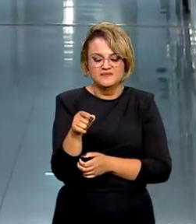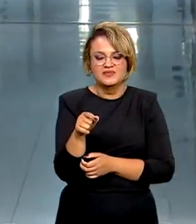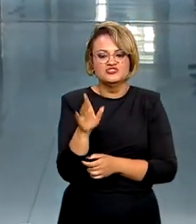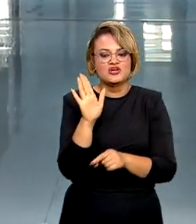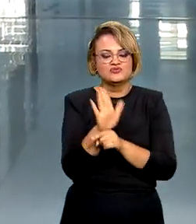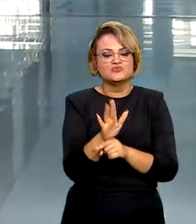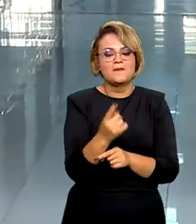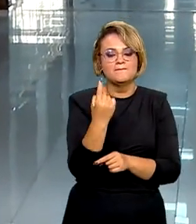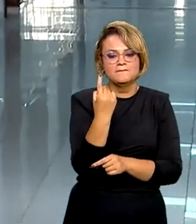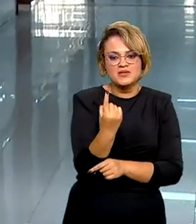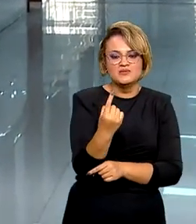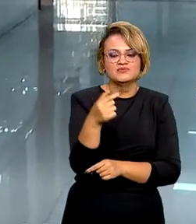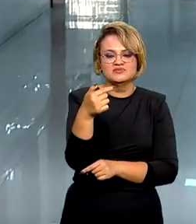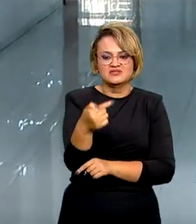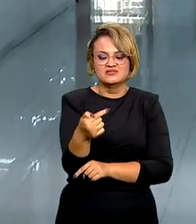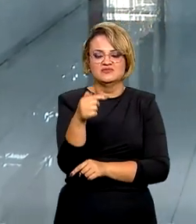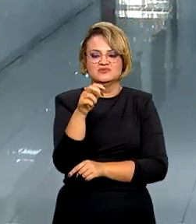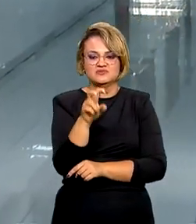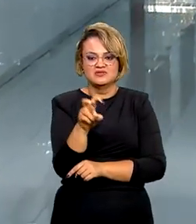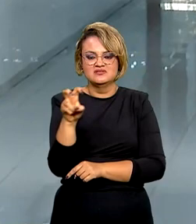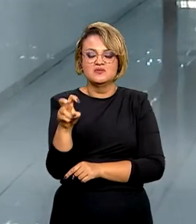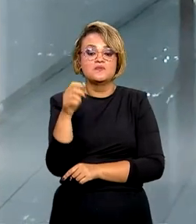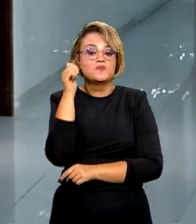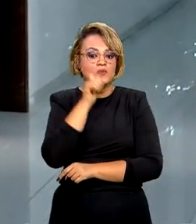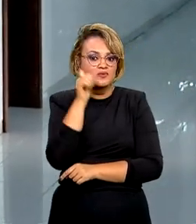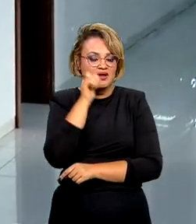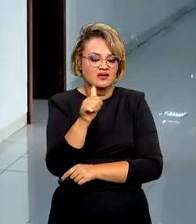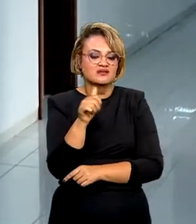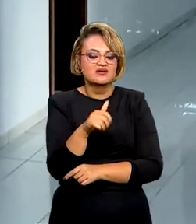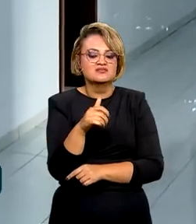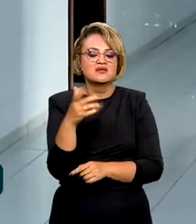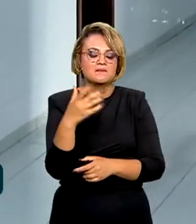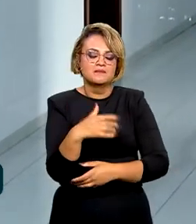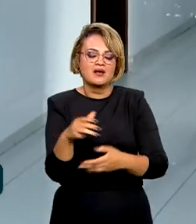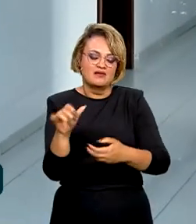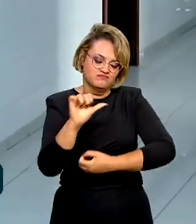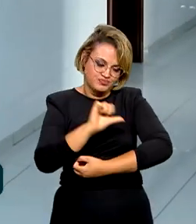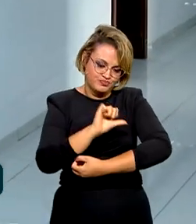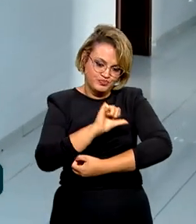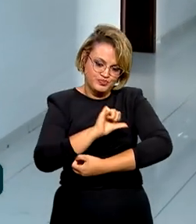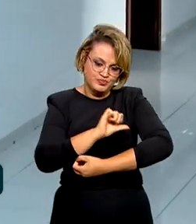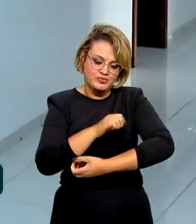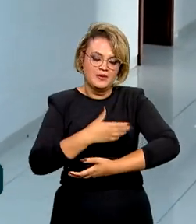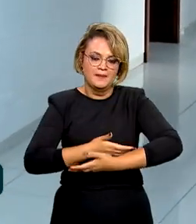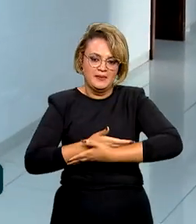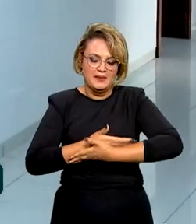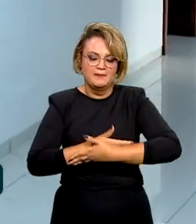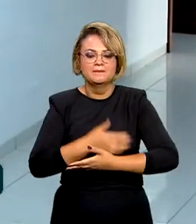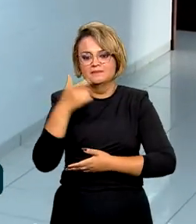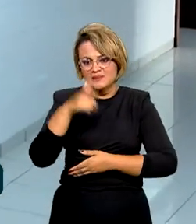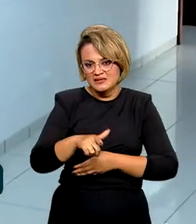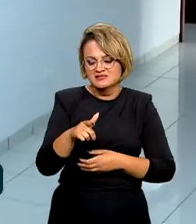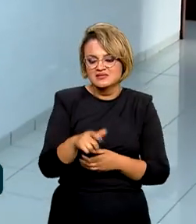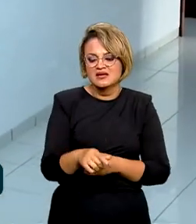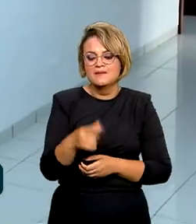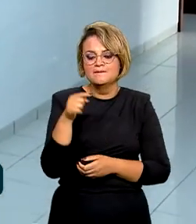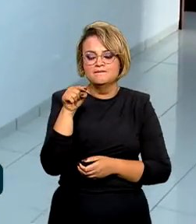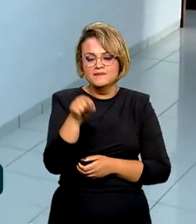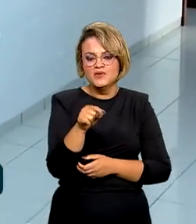ajudou 1.755 mulheres no processo de amamentação. Também passaram por aqui mais